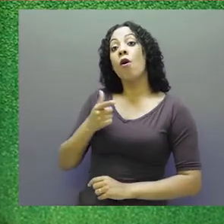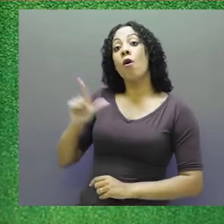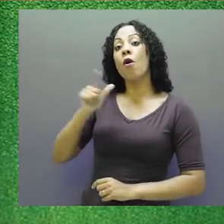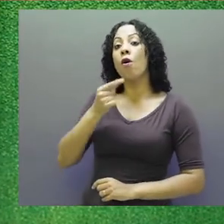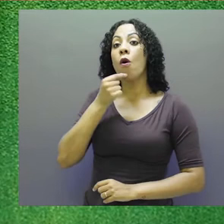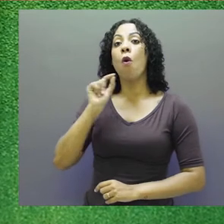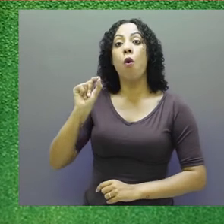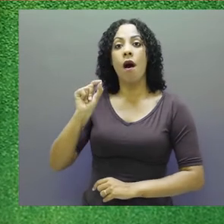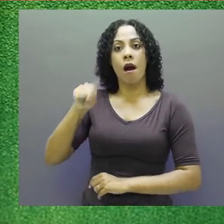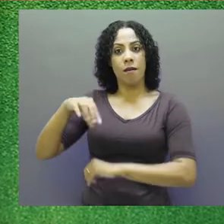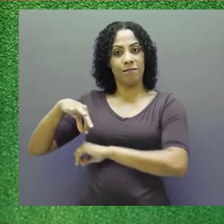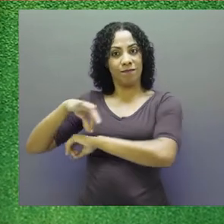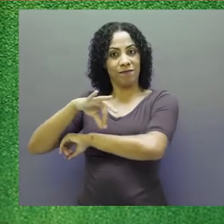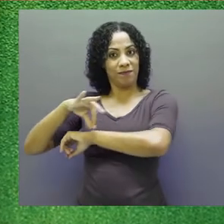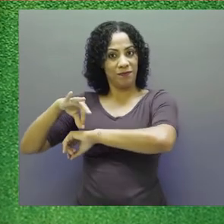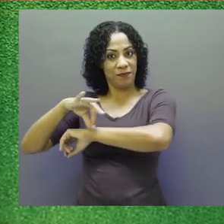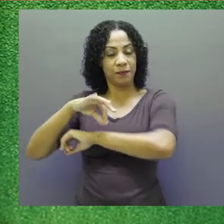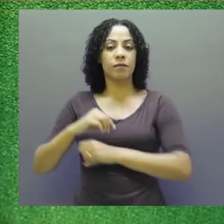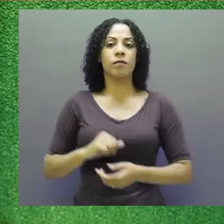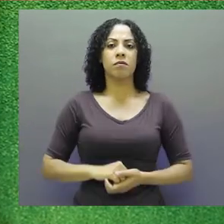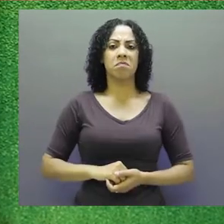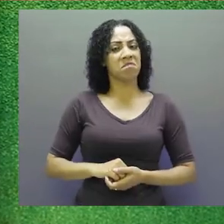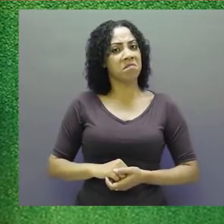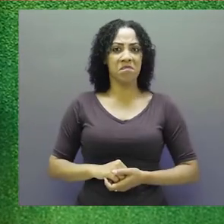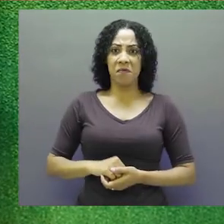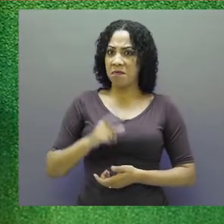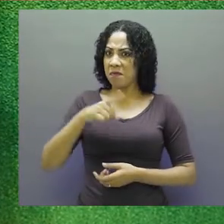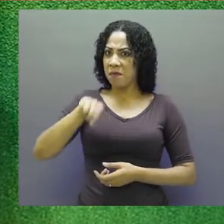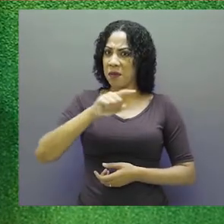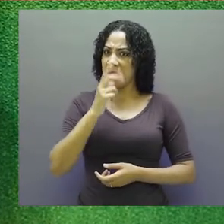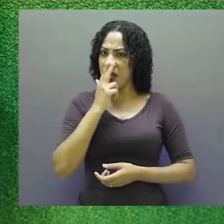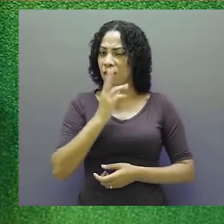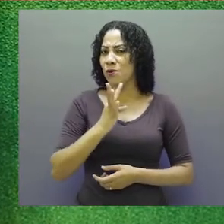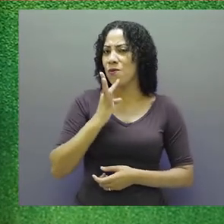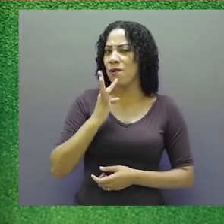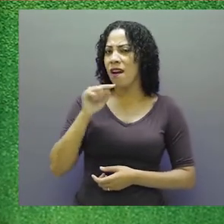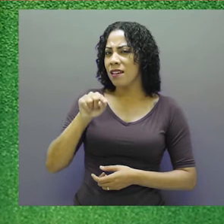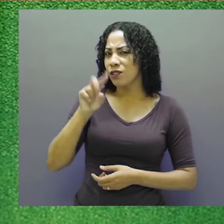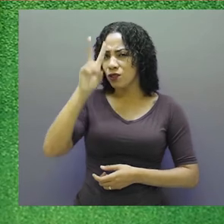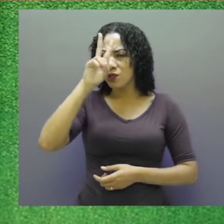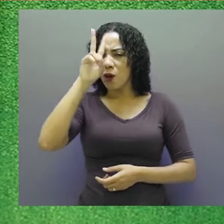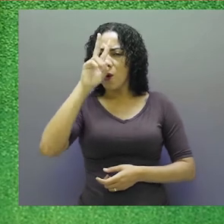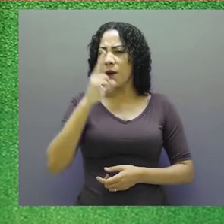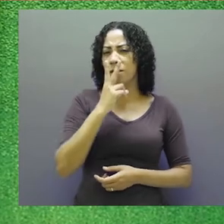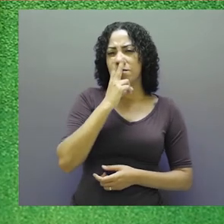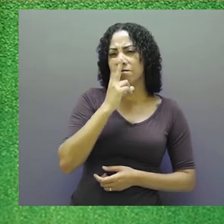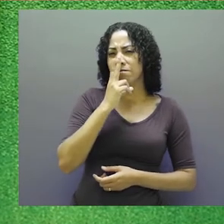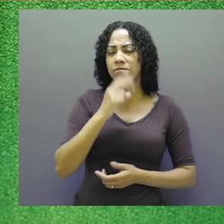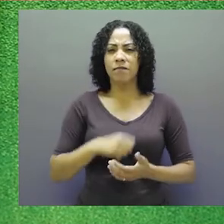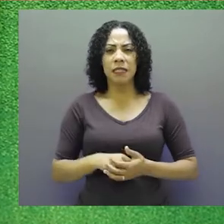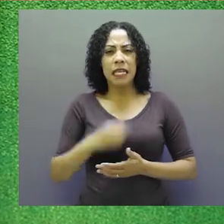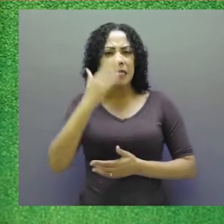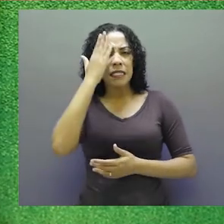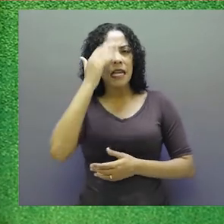e um arquiteto. Será que vocês conhecem alguma história